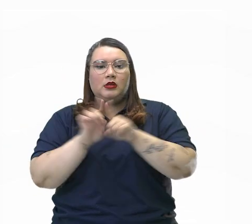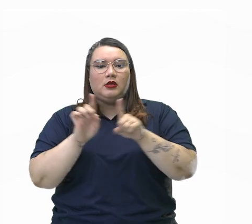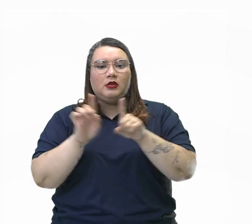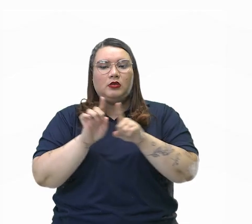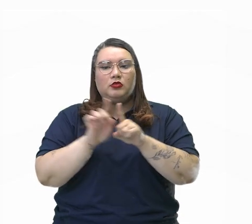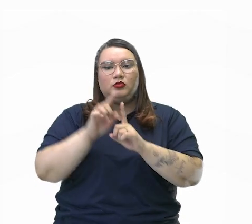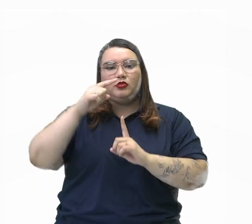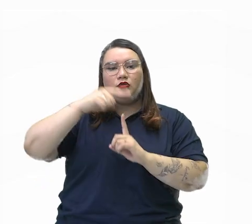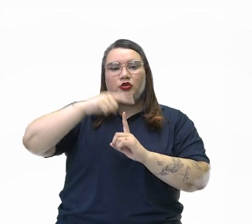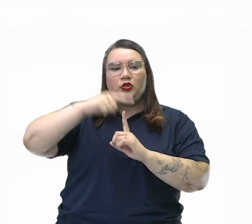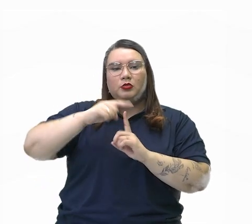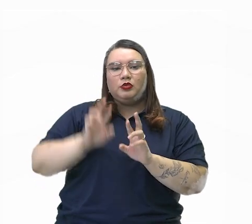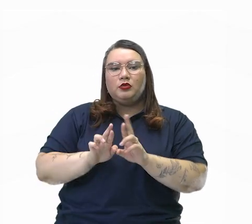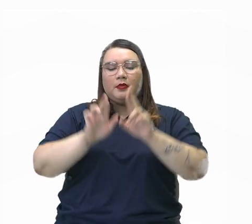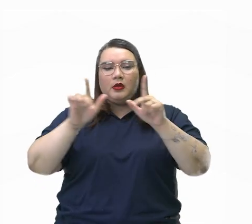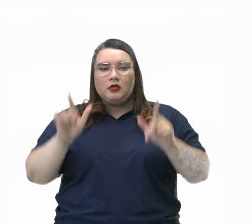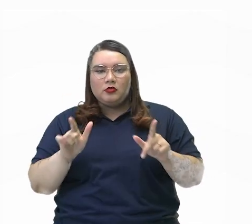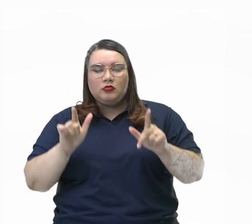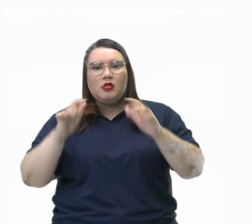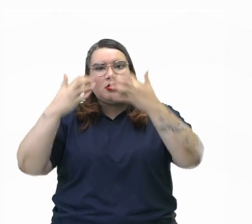células-tronco, transgênicos,